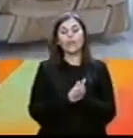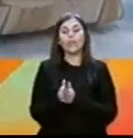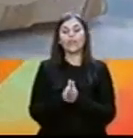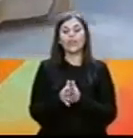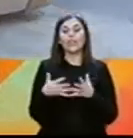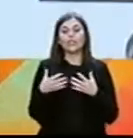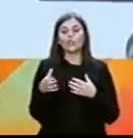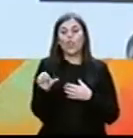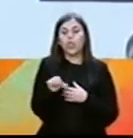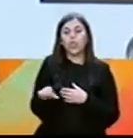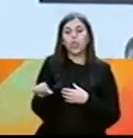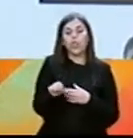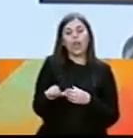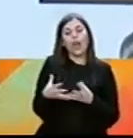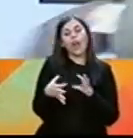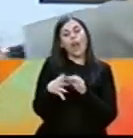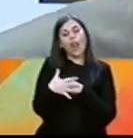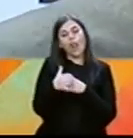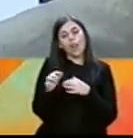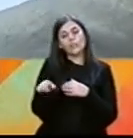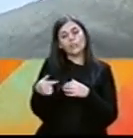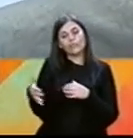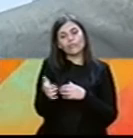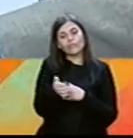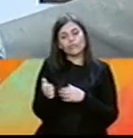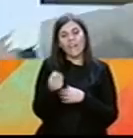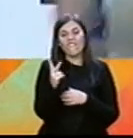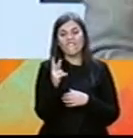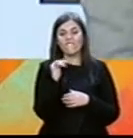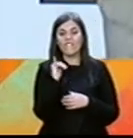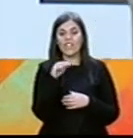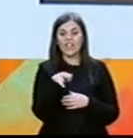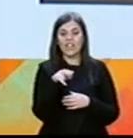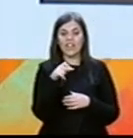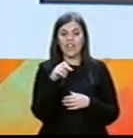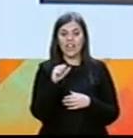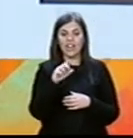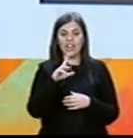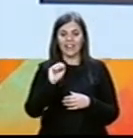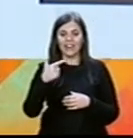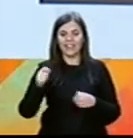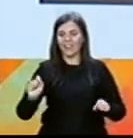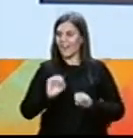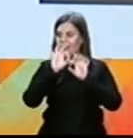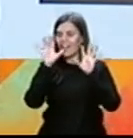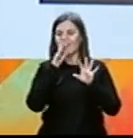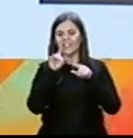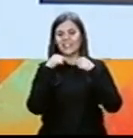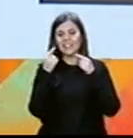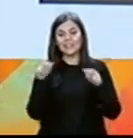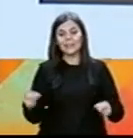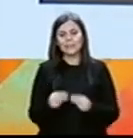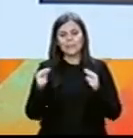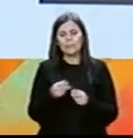que sai da laranja para fazermos depois o nosso vinagrete. Ora, exatamente. Está. Pronto. Esta é uma salada, como podem ver,